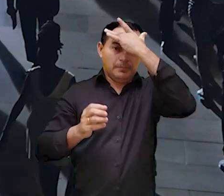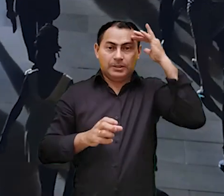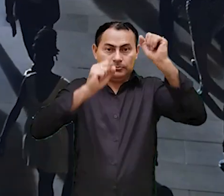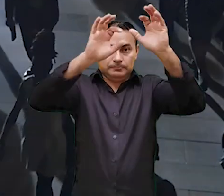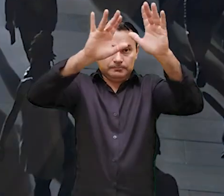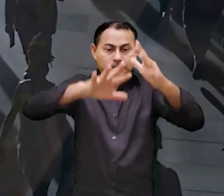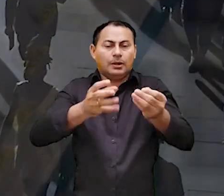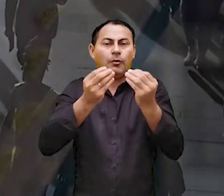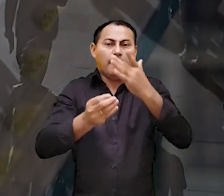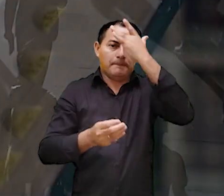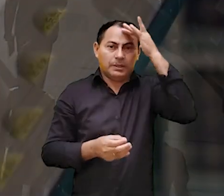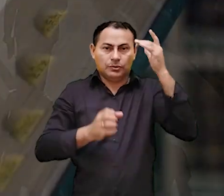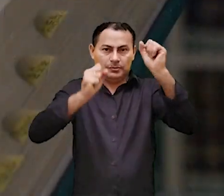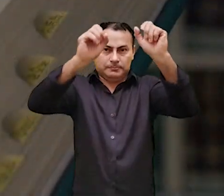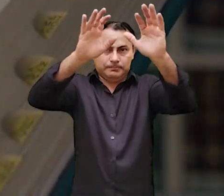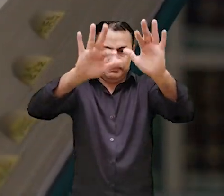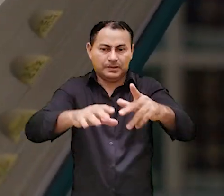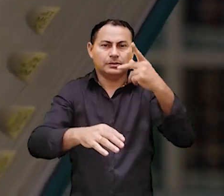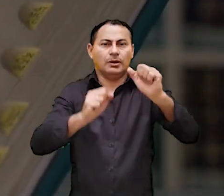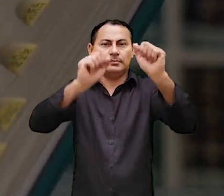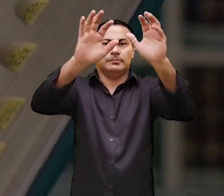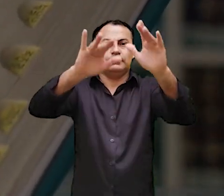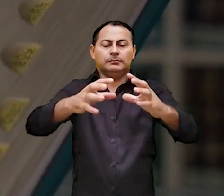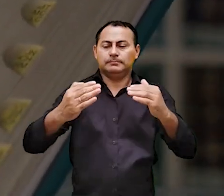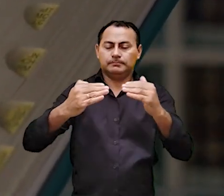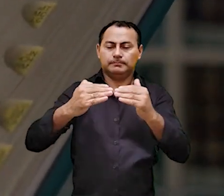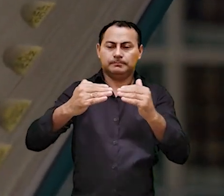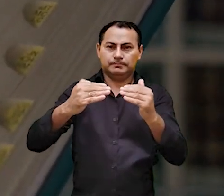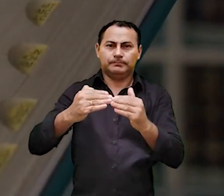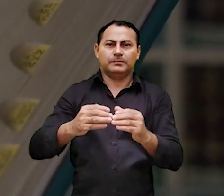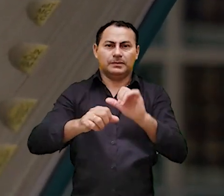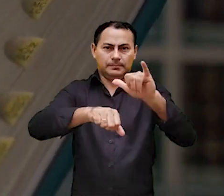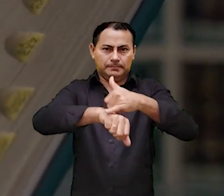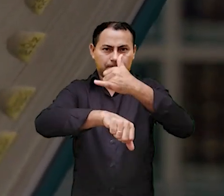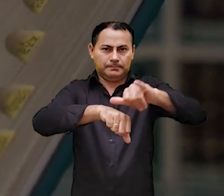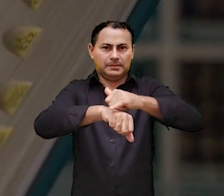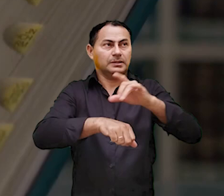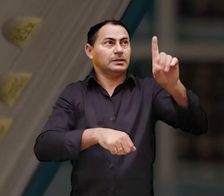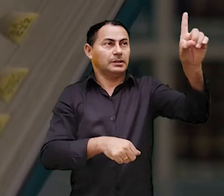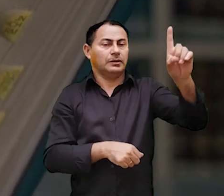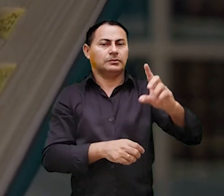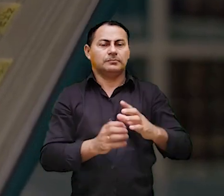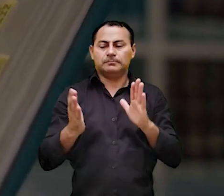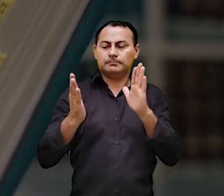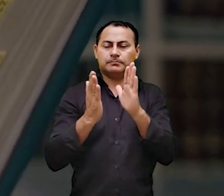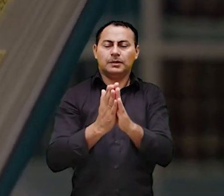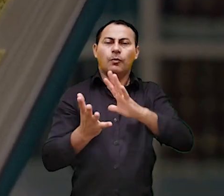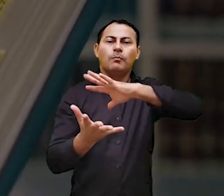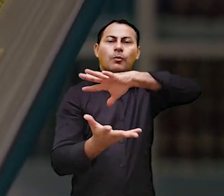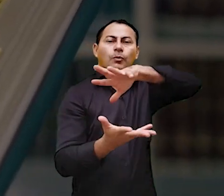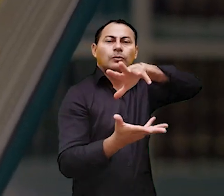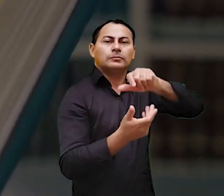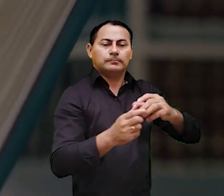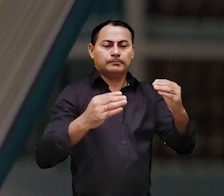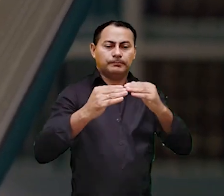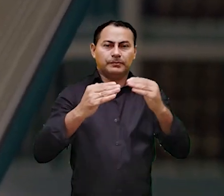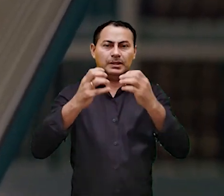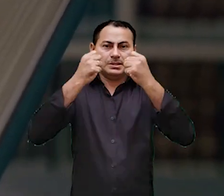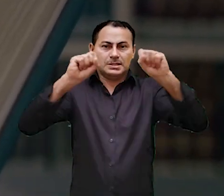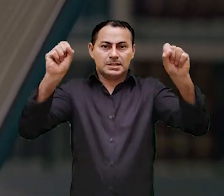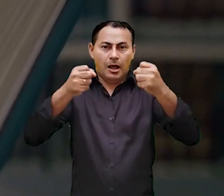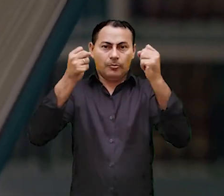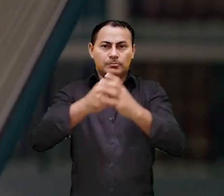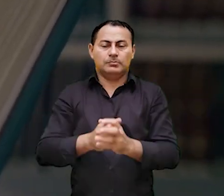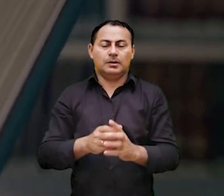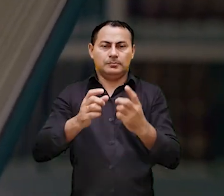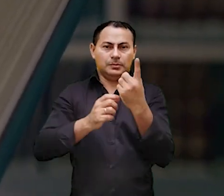homem abençoado nos fala como o homem abençoado e suas bênçãos se encaixam na estratégia de Deus para impactar o mundo. De acordo